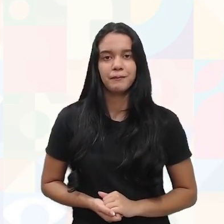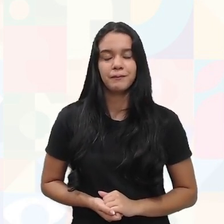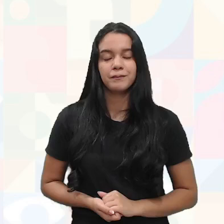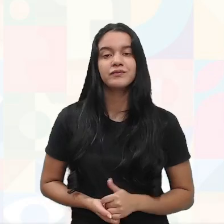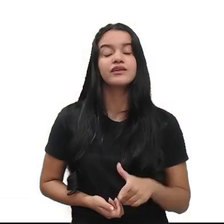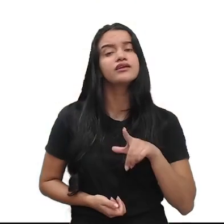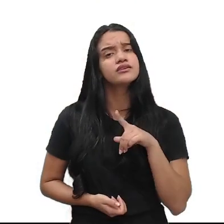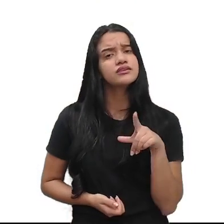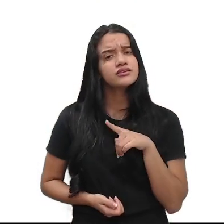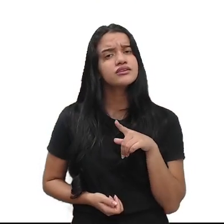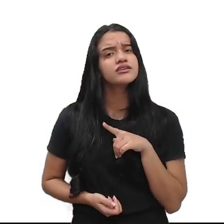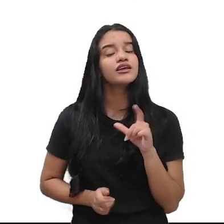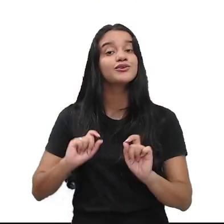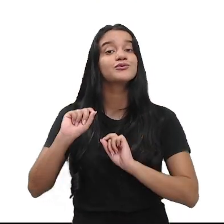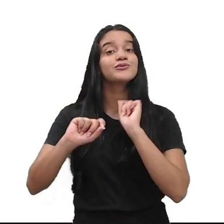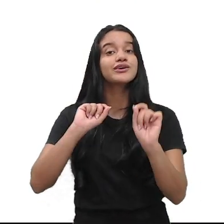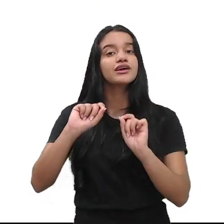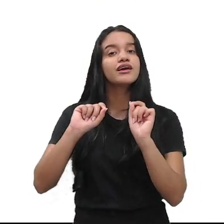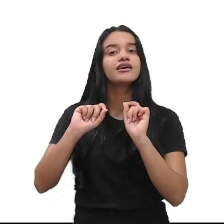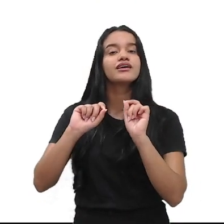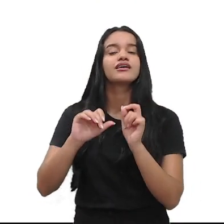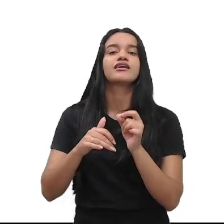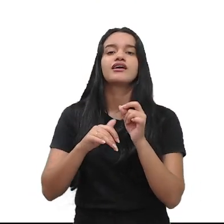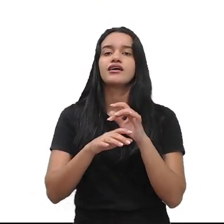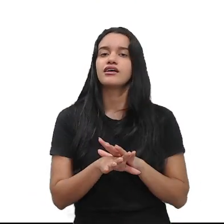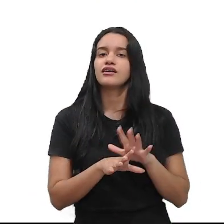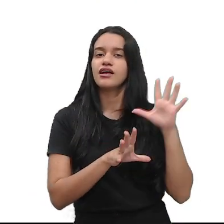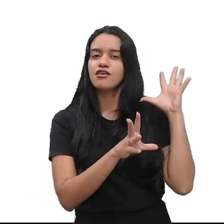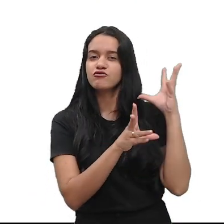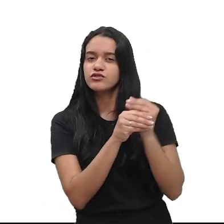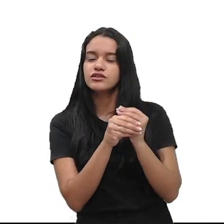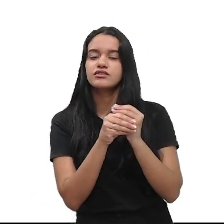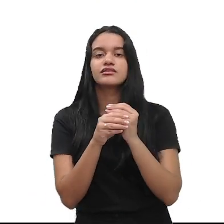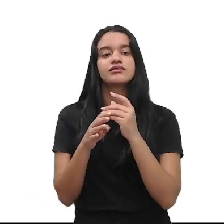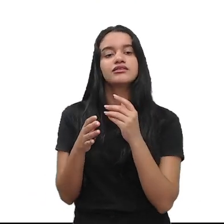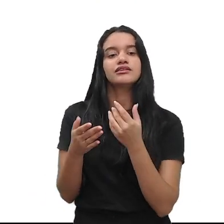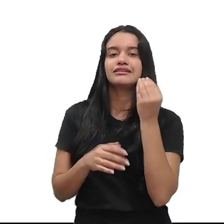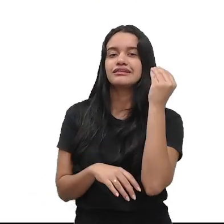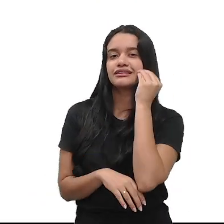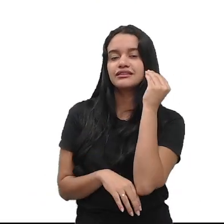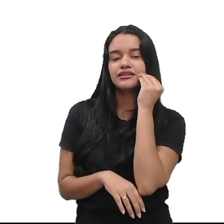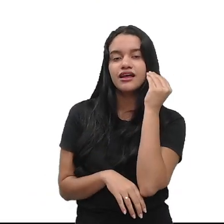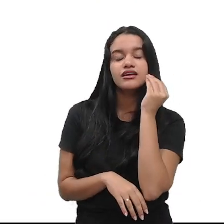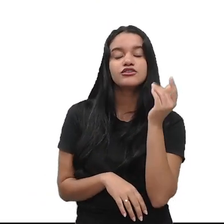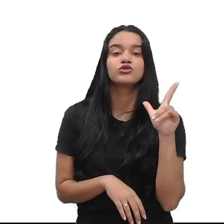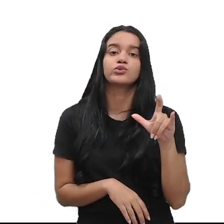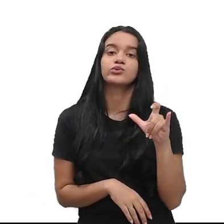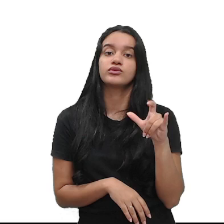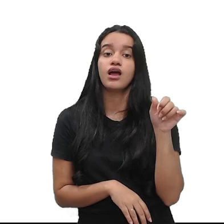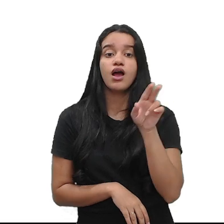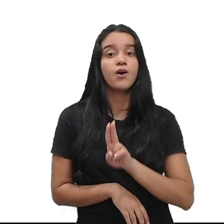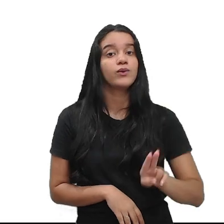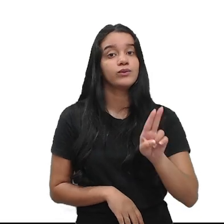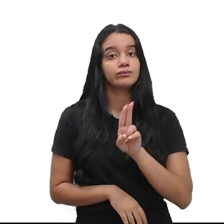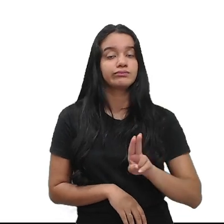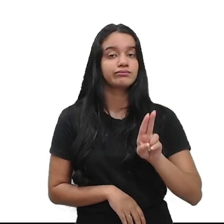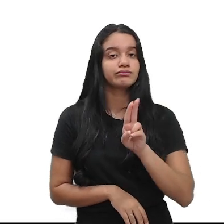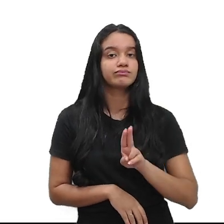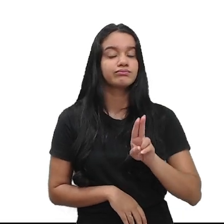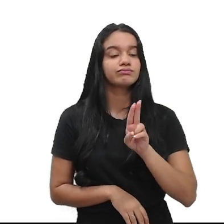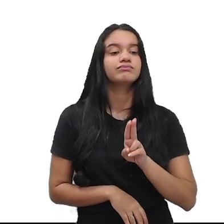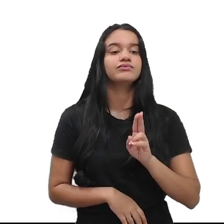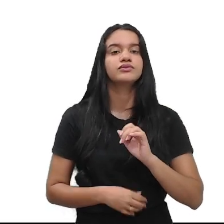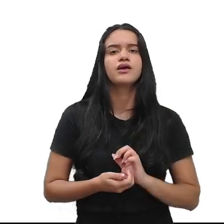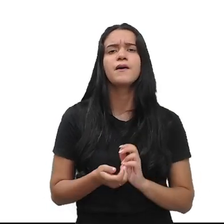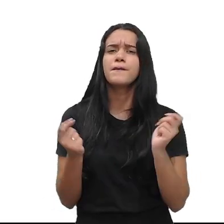E também tem a questão de revisão e testes. Como vocês sabem, o Instagram ele é utilizado. Ele